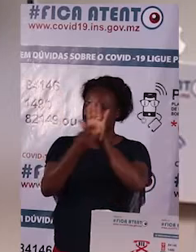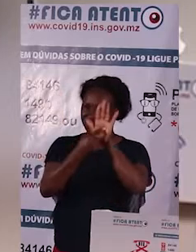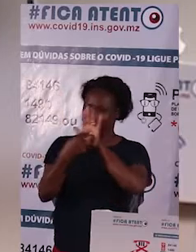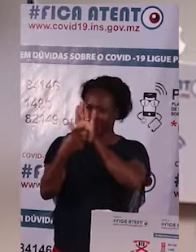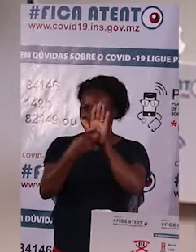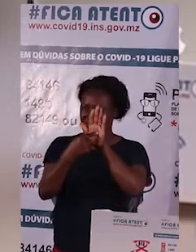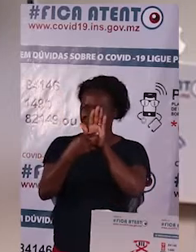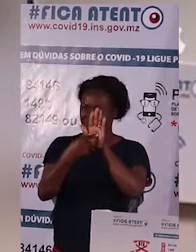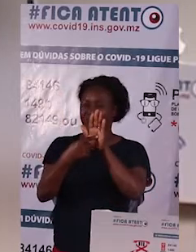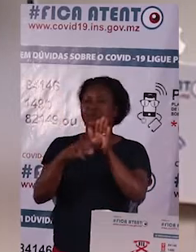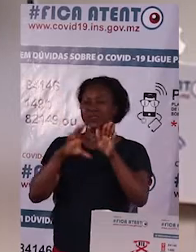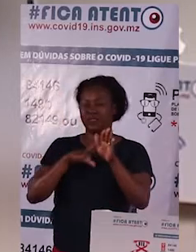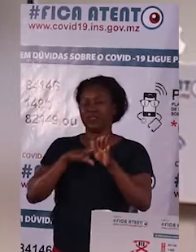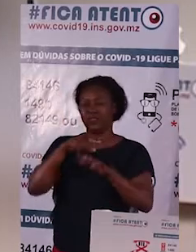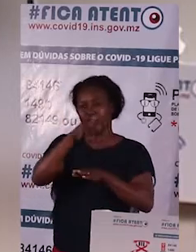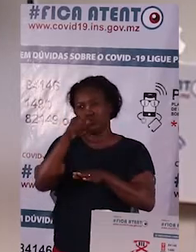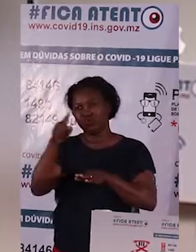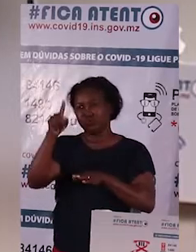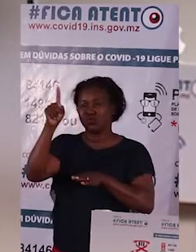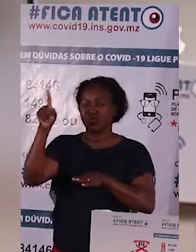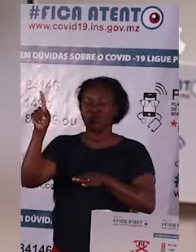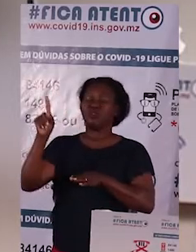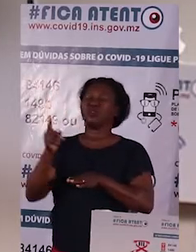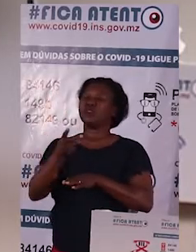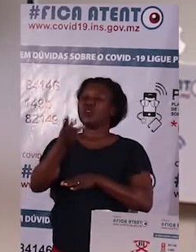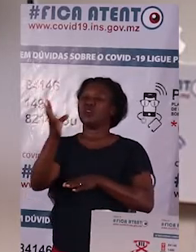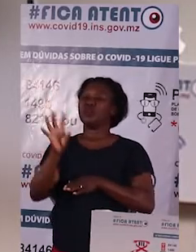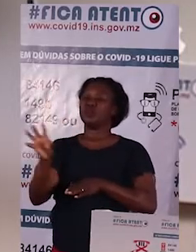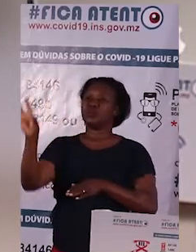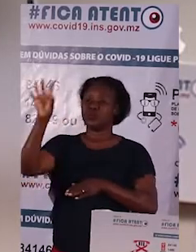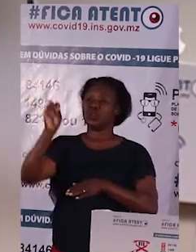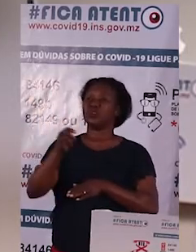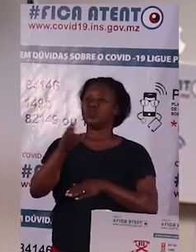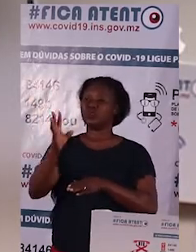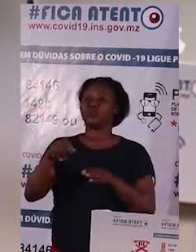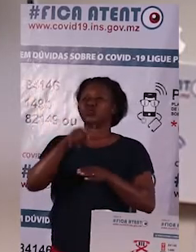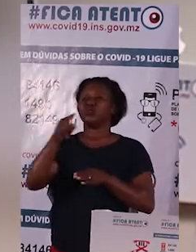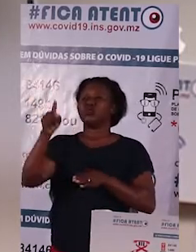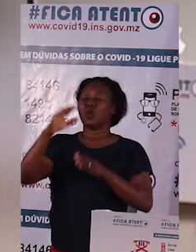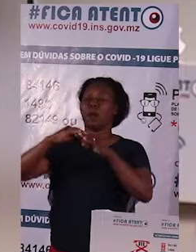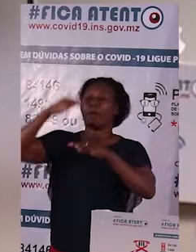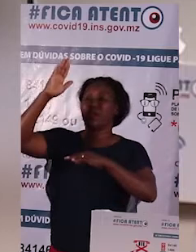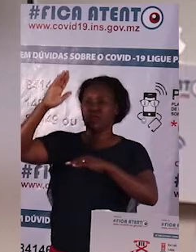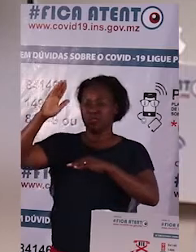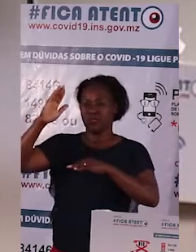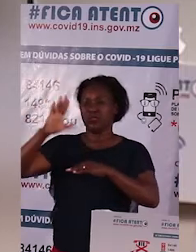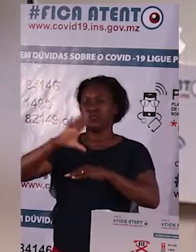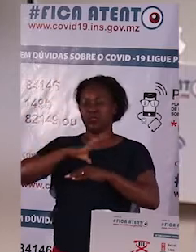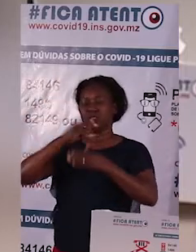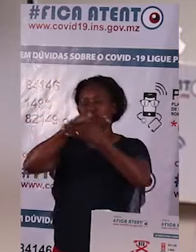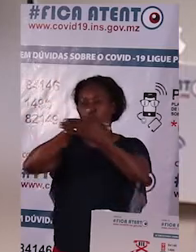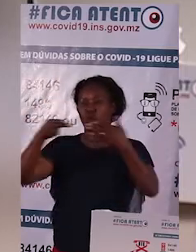as curvas de outros países. Alguns dos países com as curvas mais altas aparecem também com o nome do